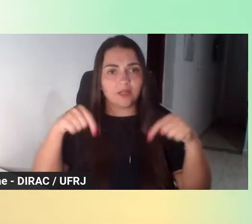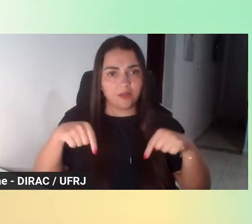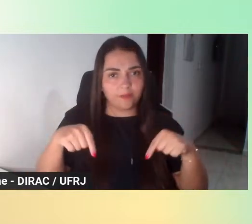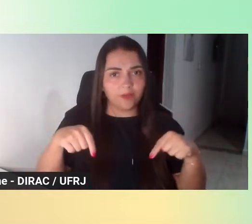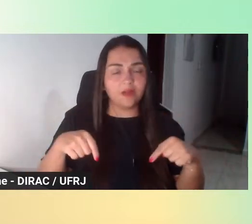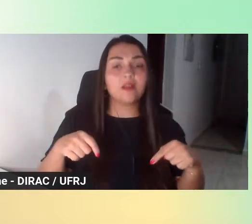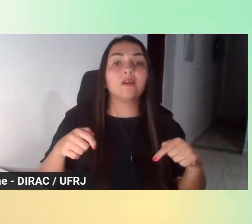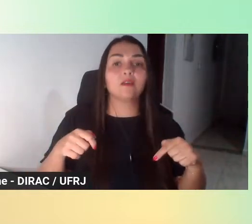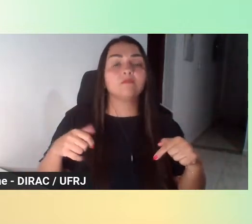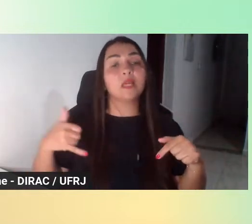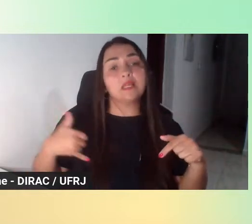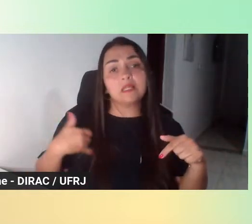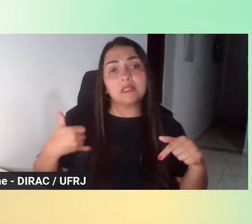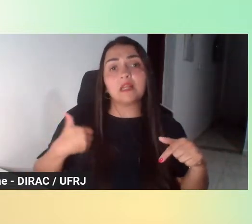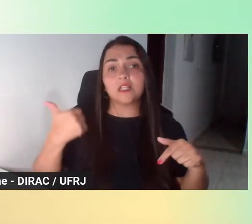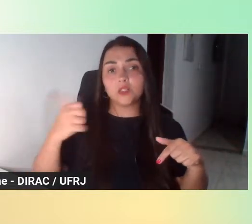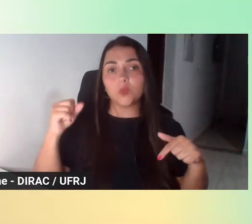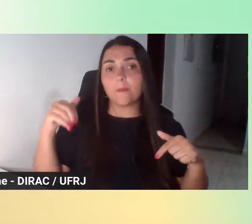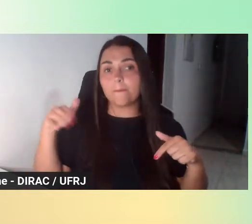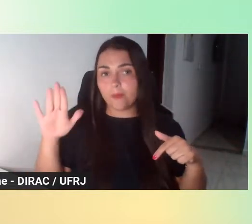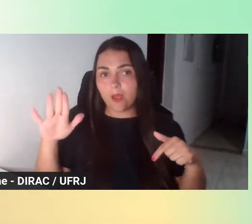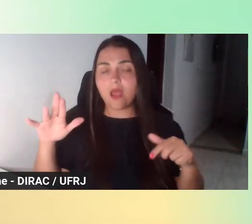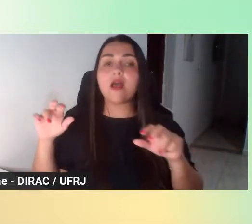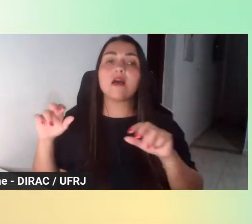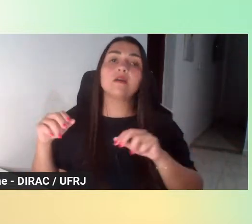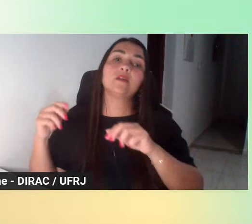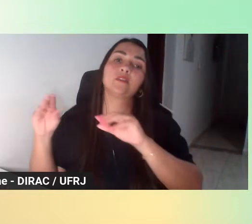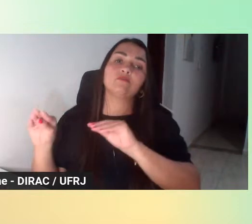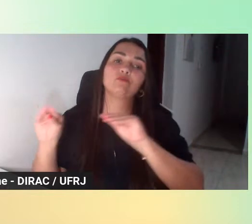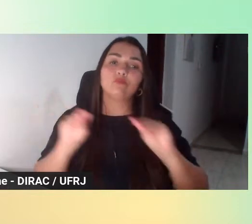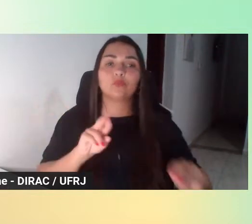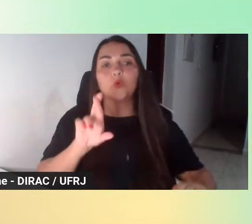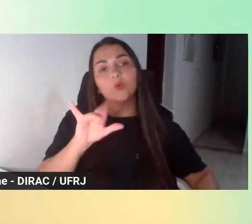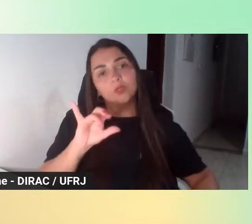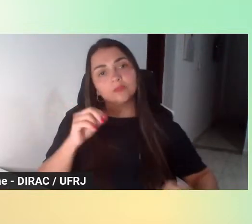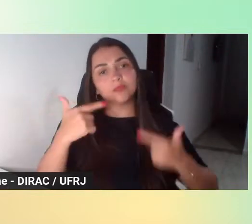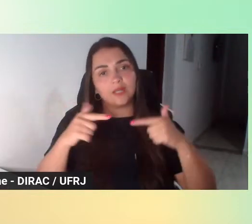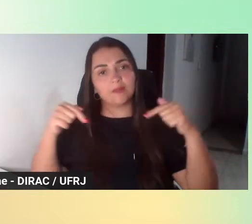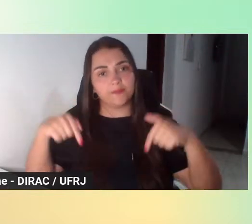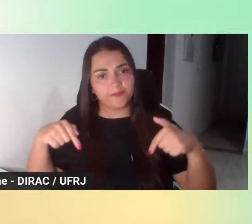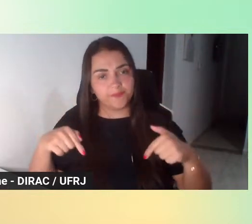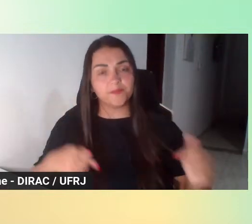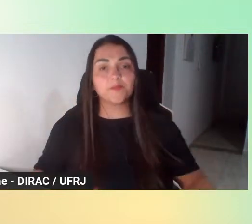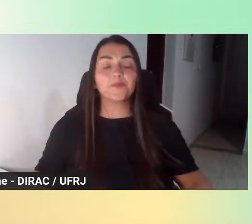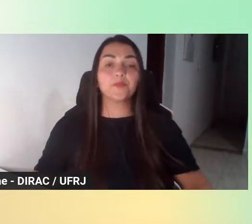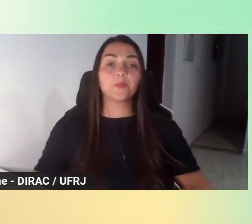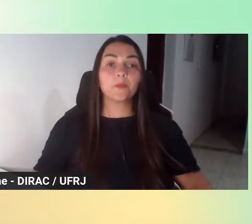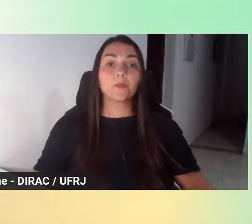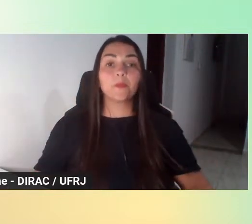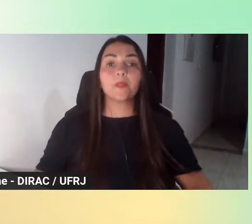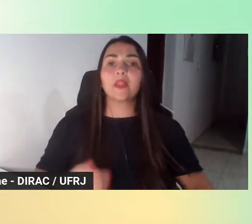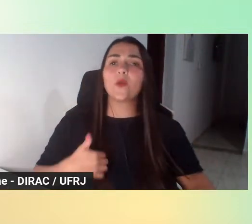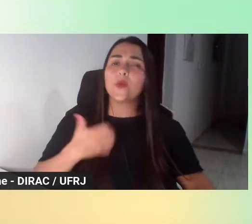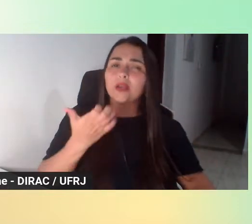Ficaram de maior, vieram prestar o seu trabalho aqui na cidade do Rio de Janeiro. E eu queria pedir para o pessoal que está organizando colocar os